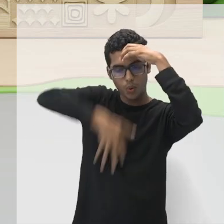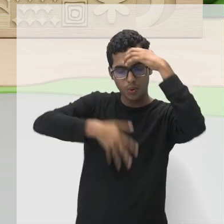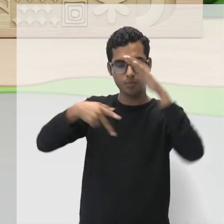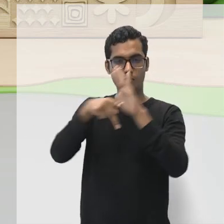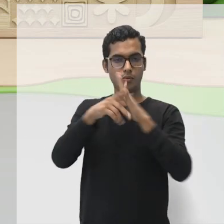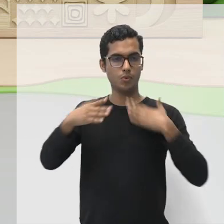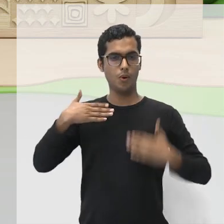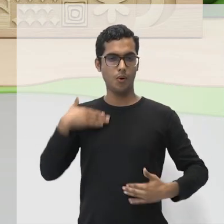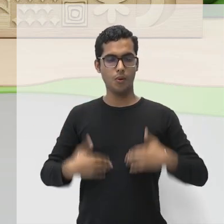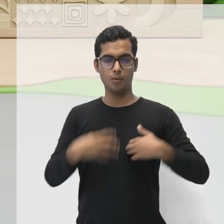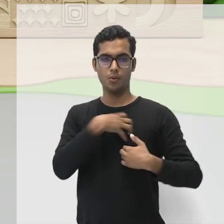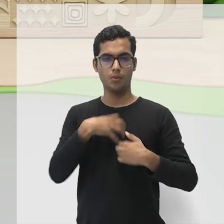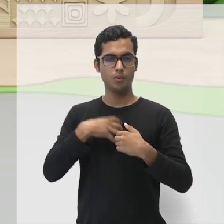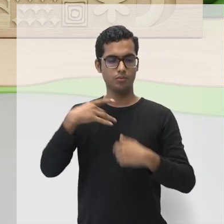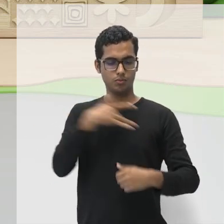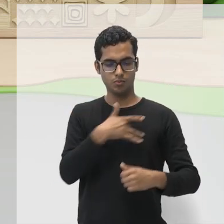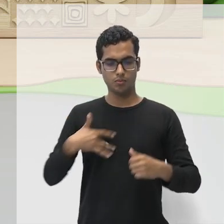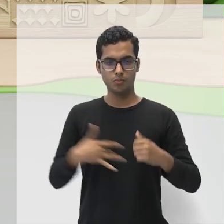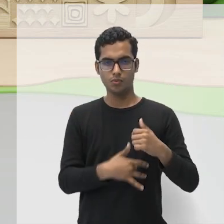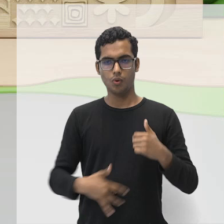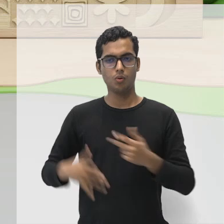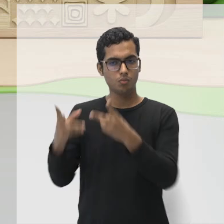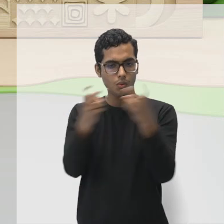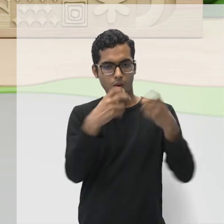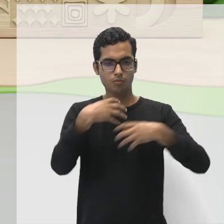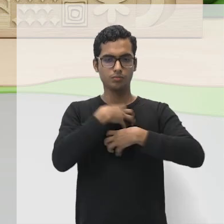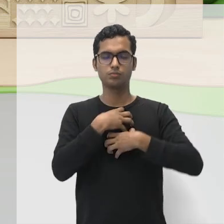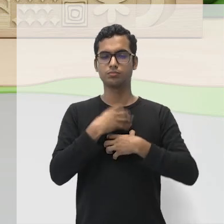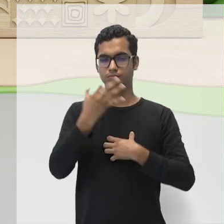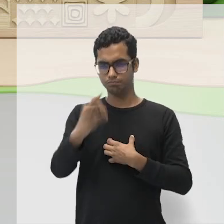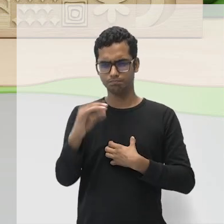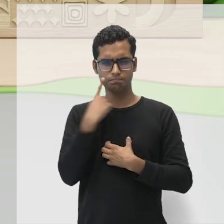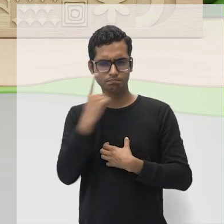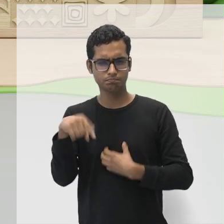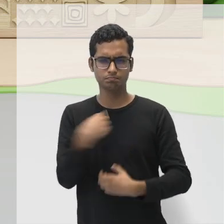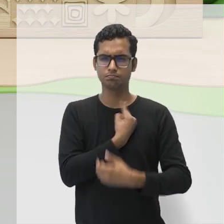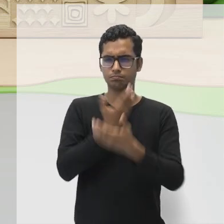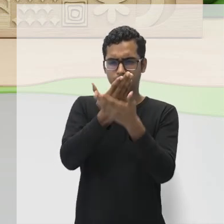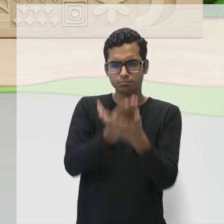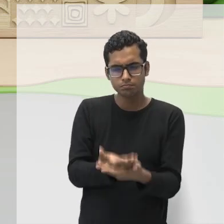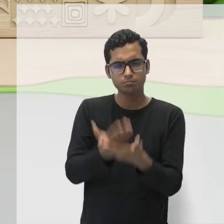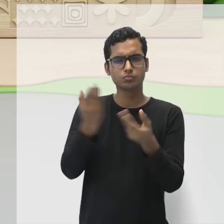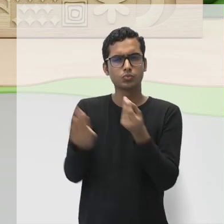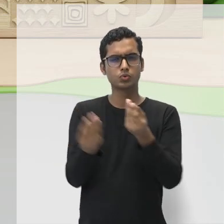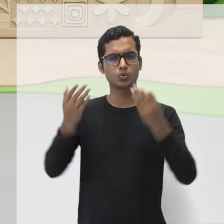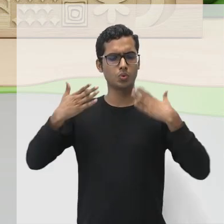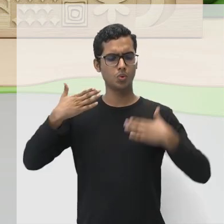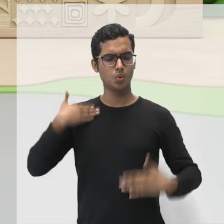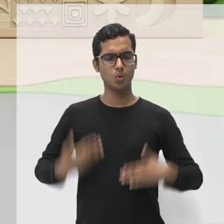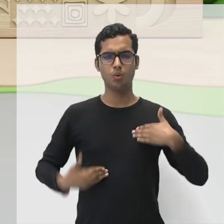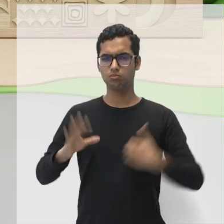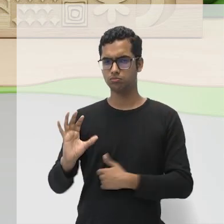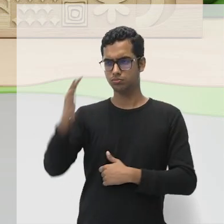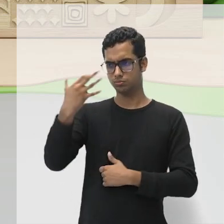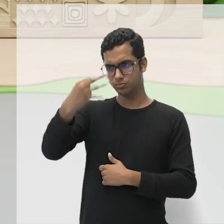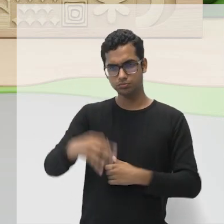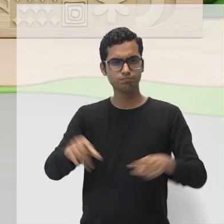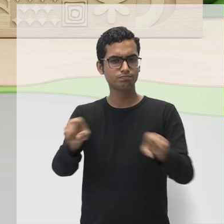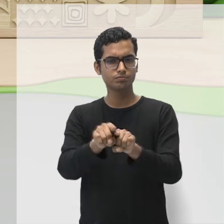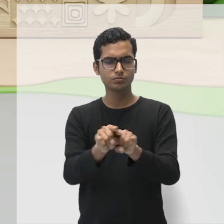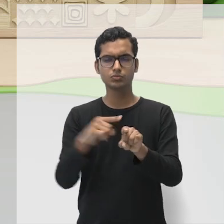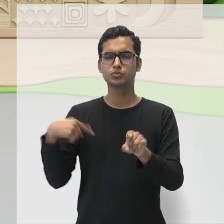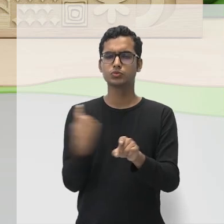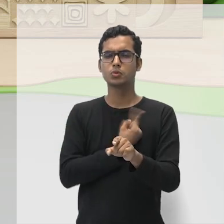órgãos sensoriais. Olha só que interessante aí a gente aprender um pouco sobre como o nosso corpo funciona. E o que a